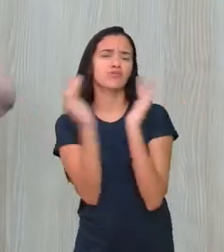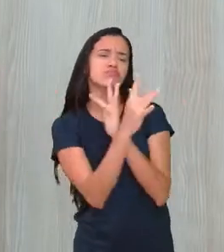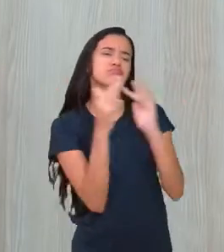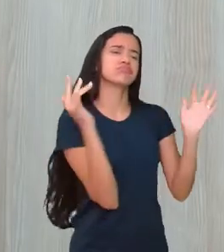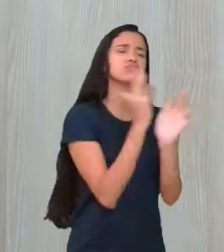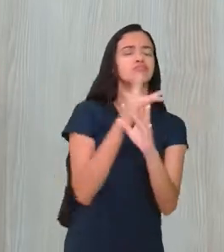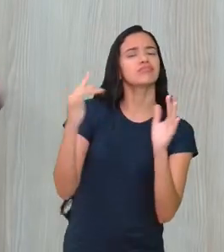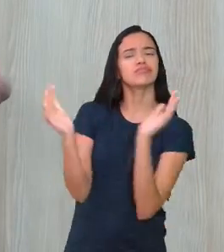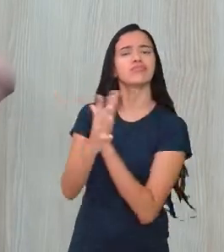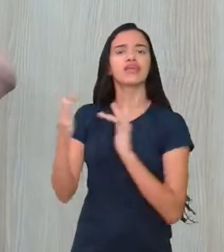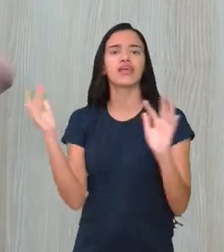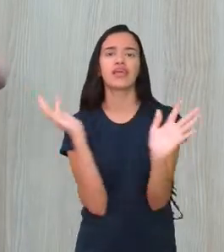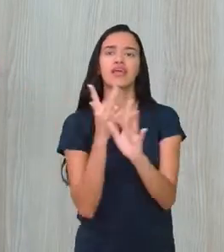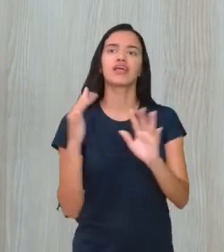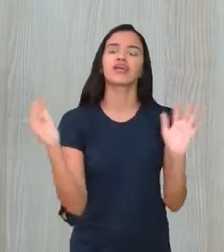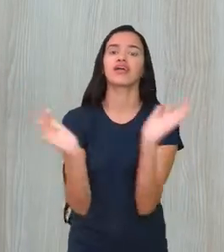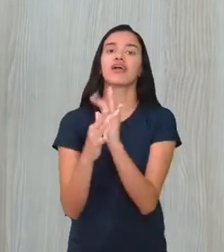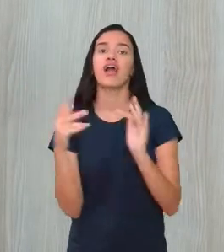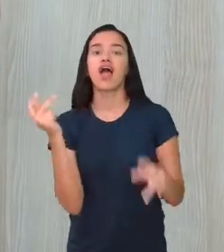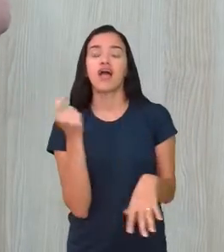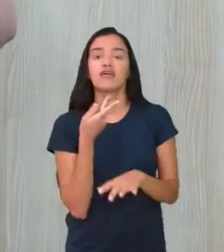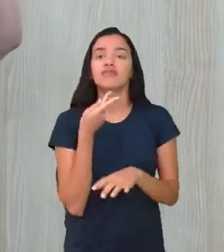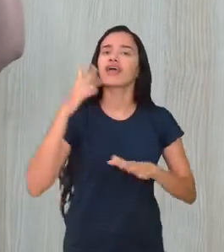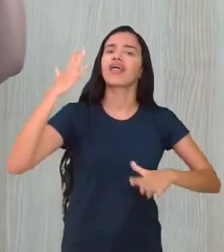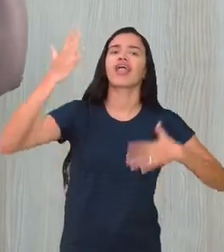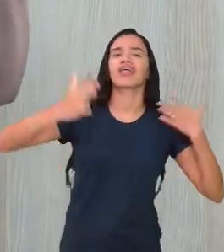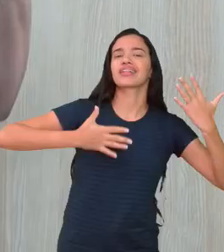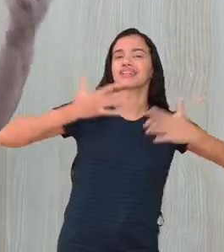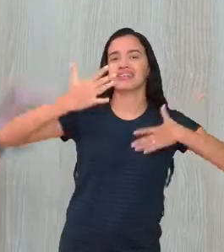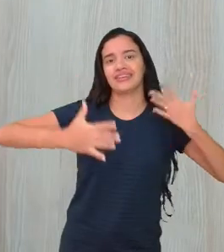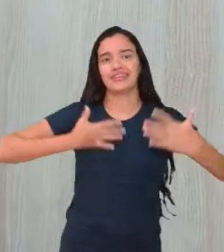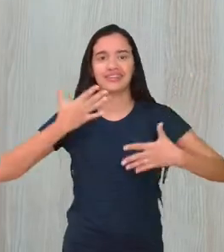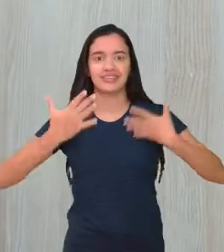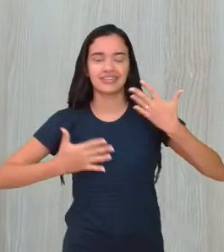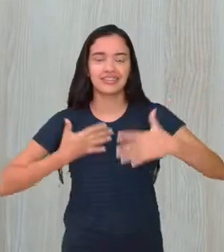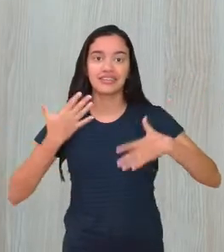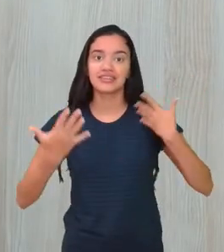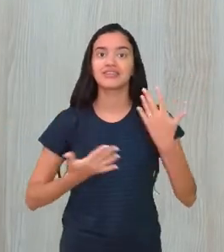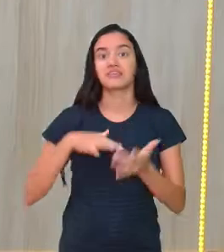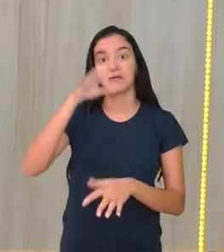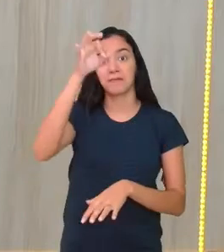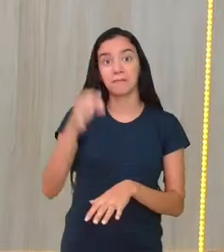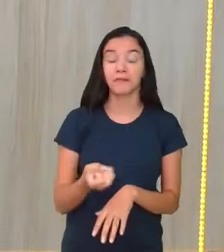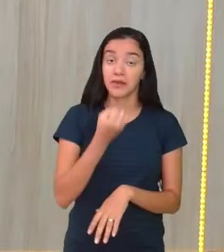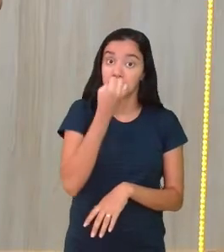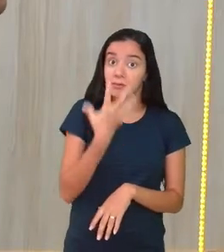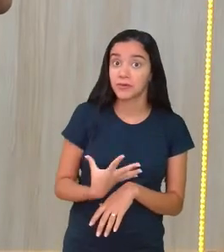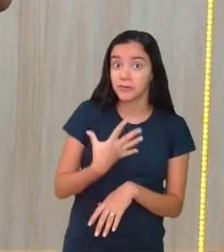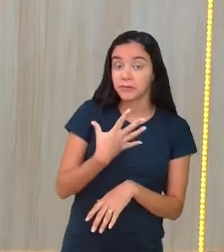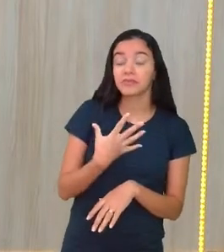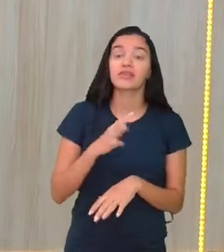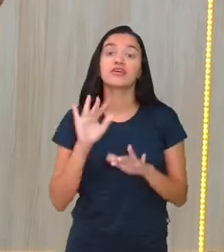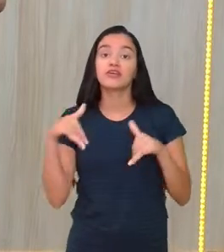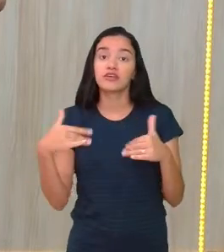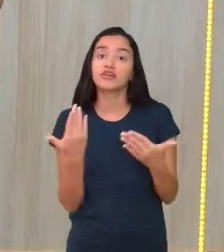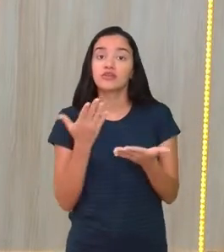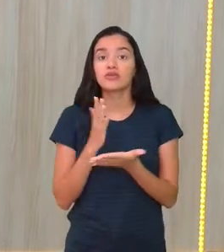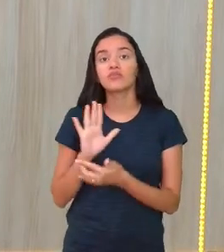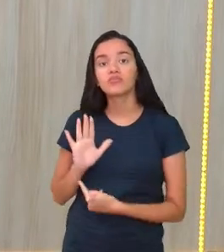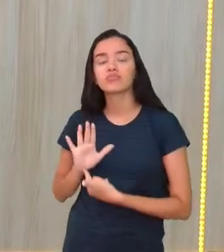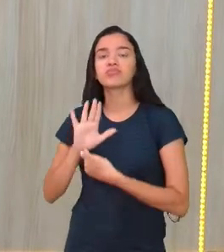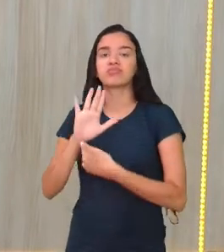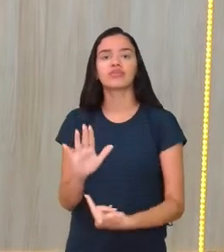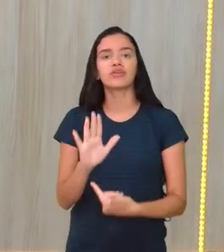fala dessa irradiação de alegria, né? Sim, exatamente. Muito bom, Jorge Benjó. Então, a gente trouxe